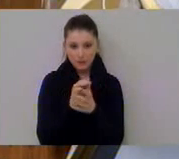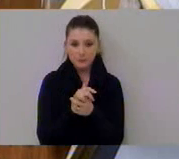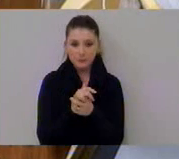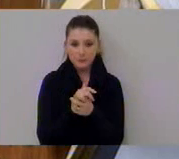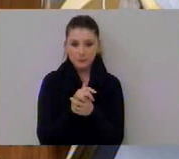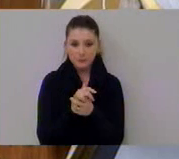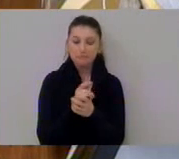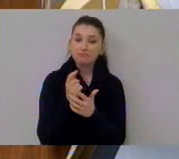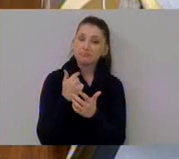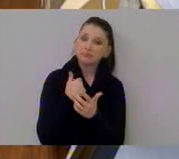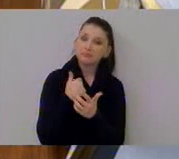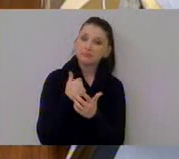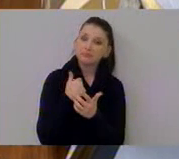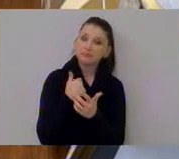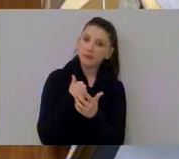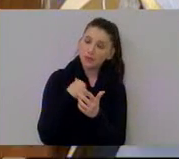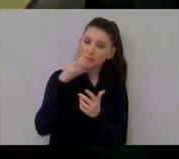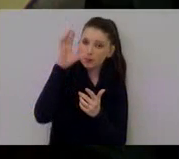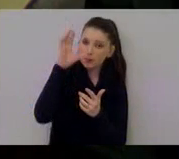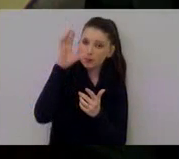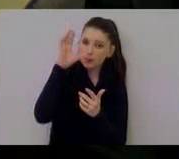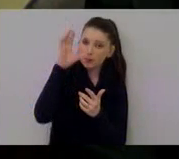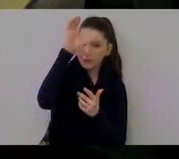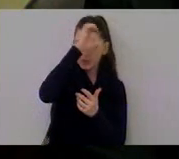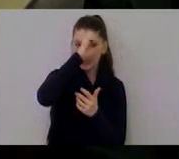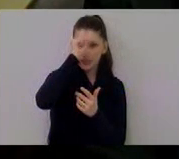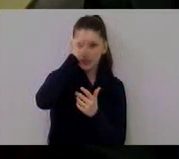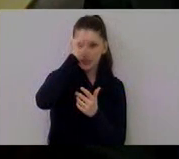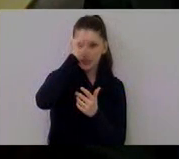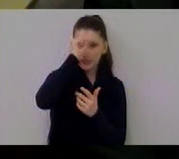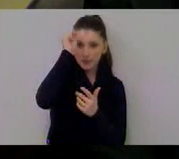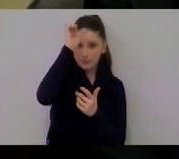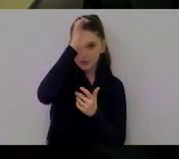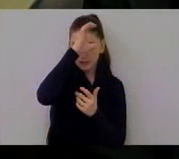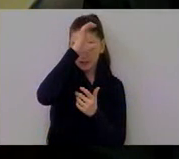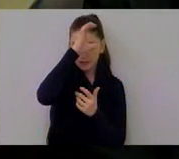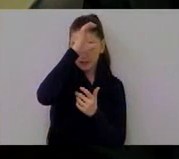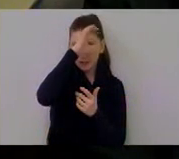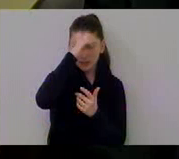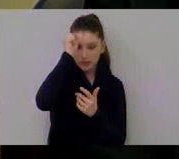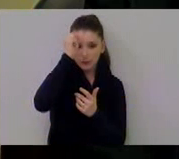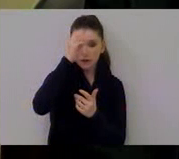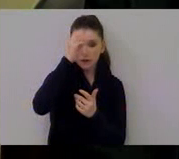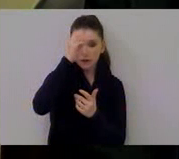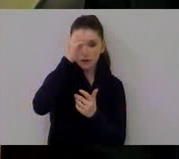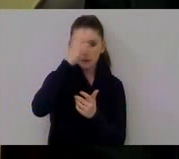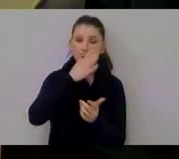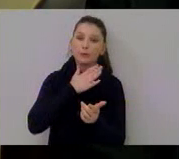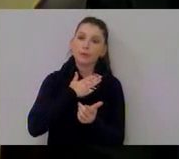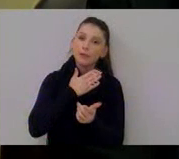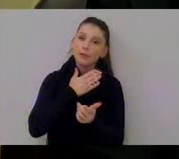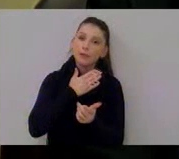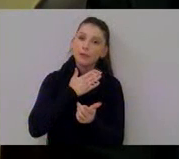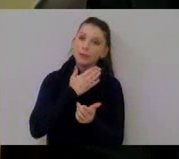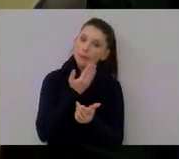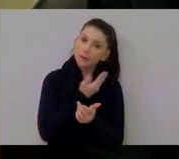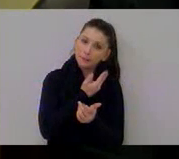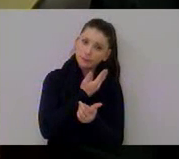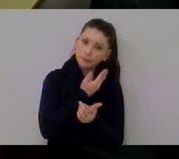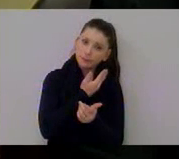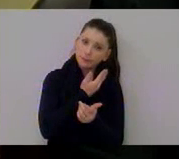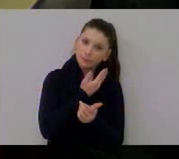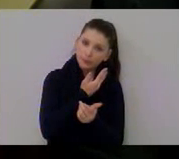bom amigo aqui presente. Que a palavra